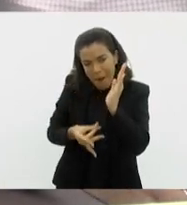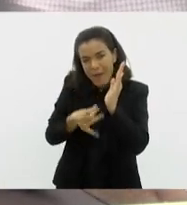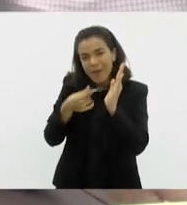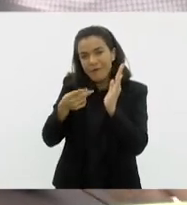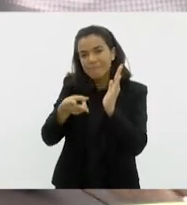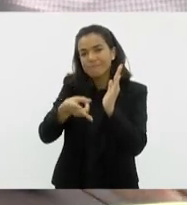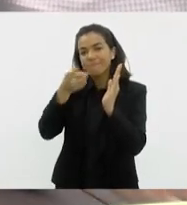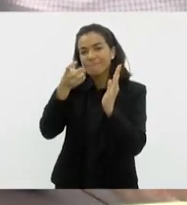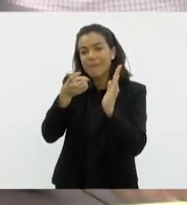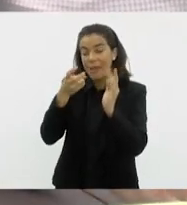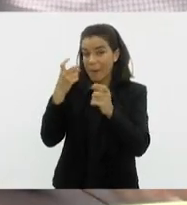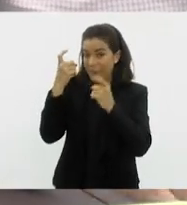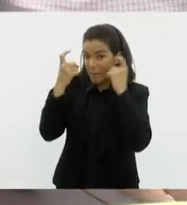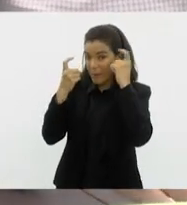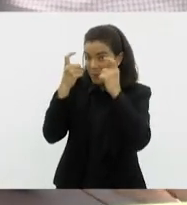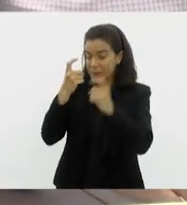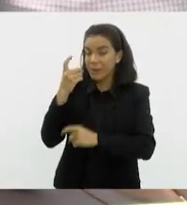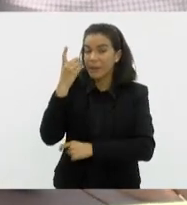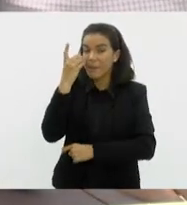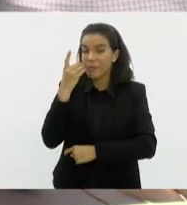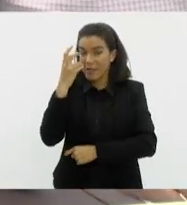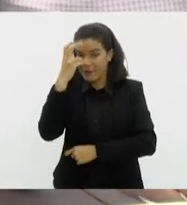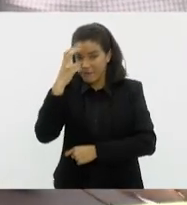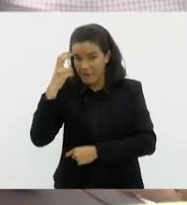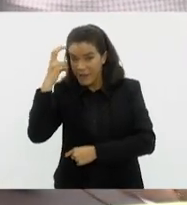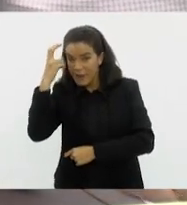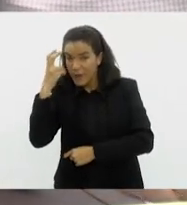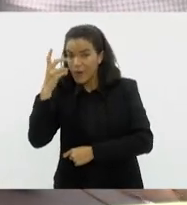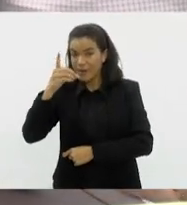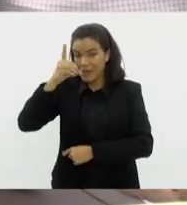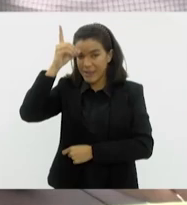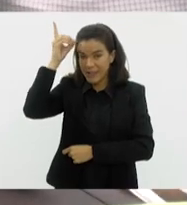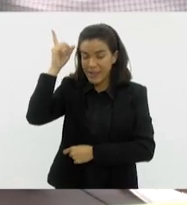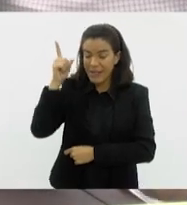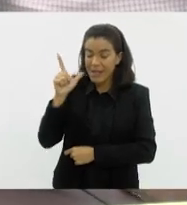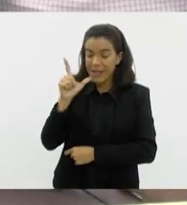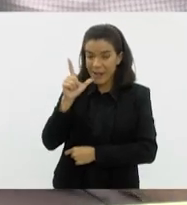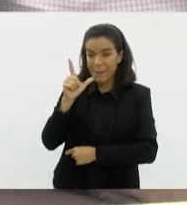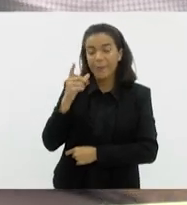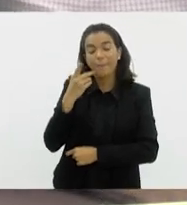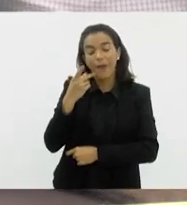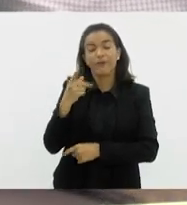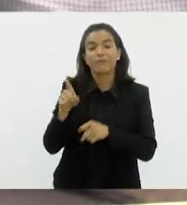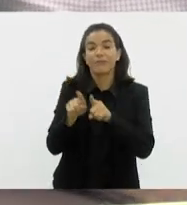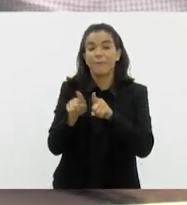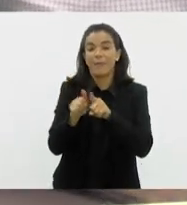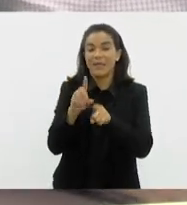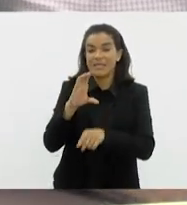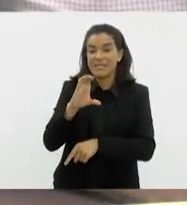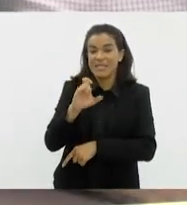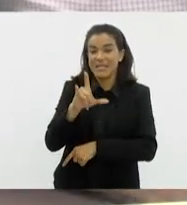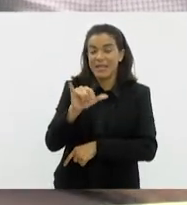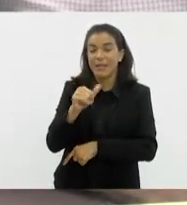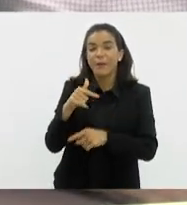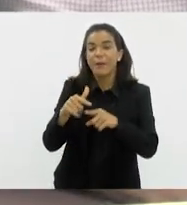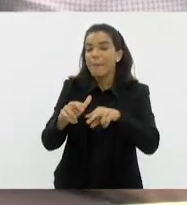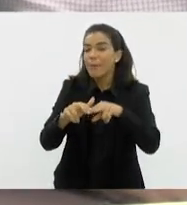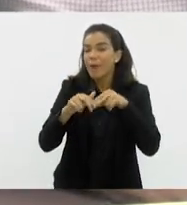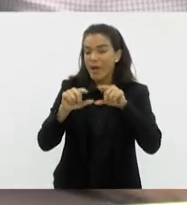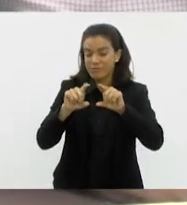que as preocupações da deputada Verônica, Luiz Paulo e Célia têm razão de ser por um trecho que eu